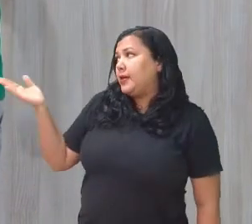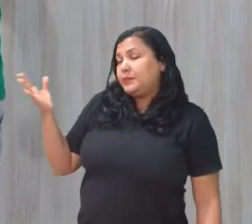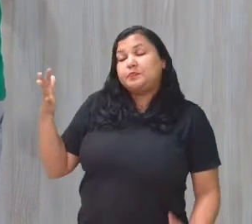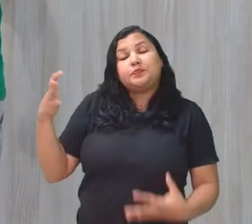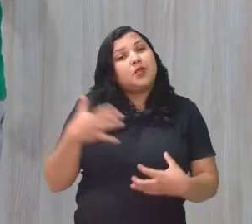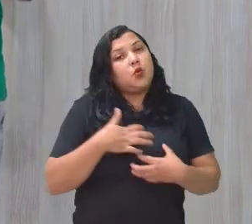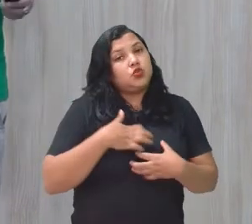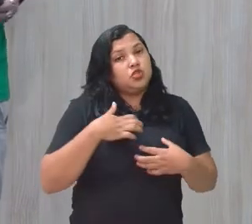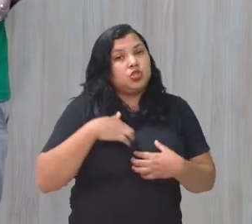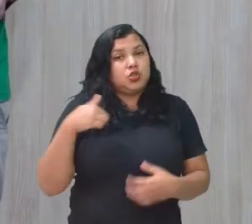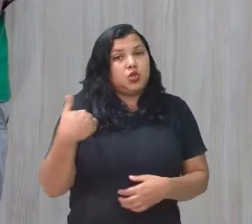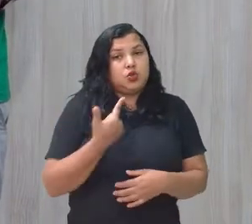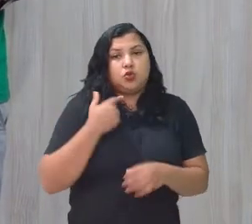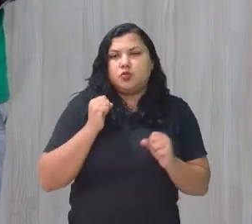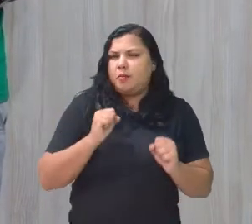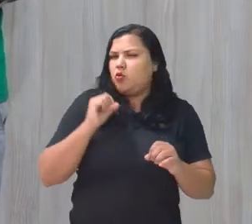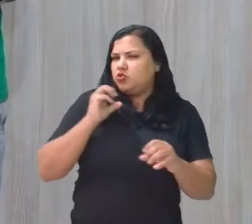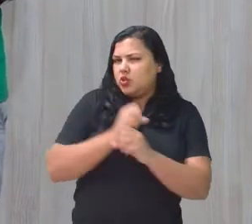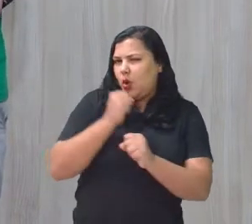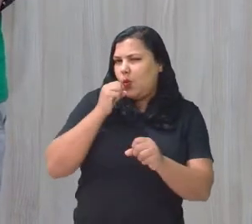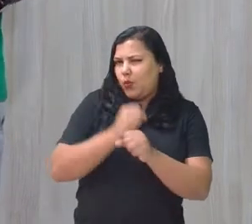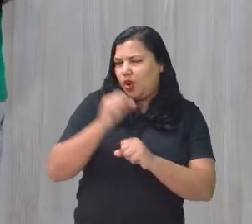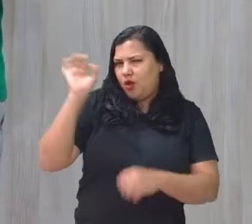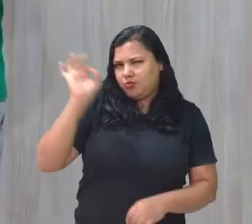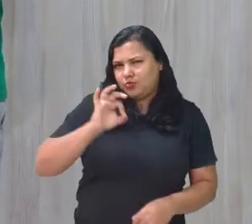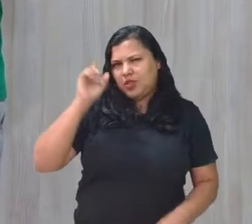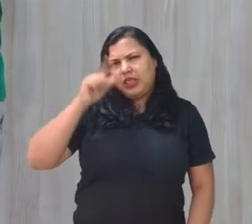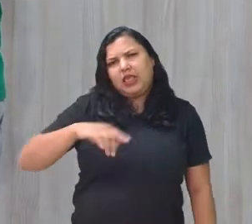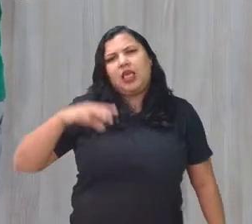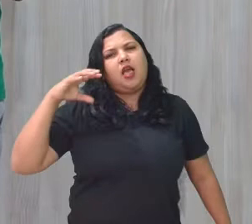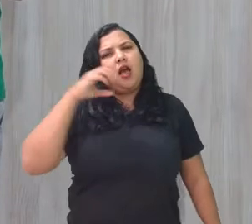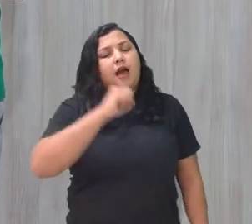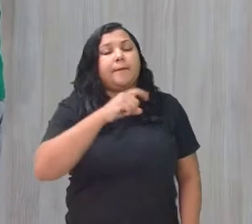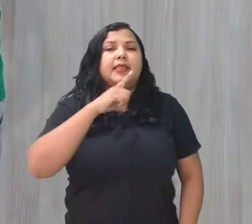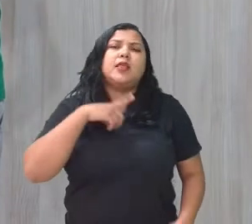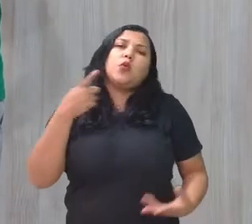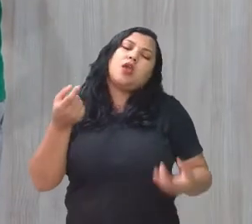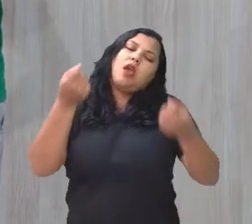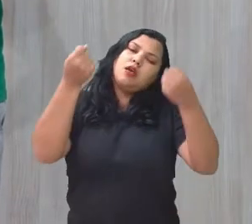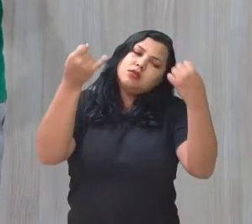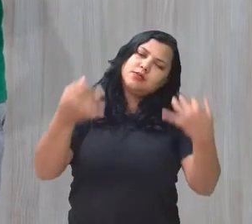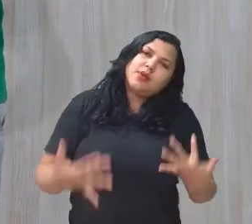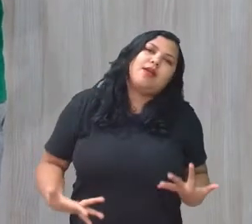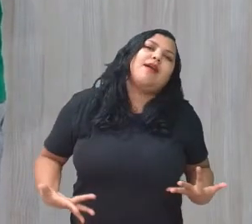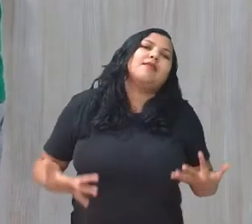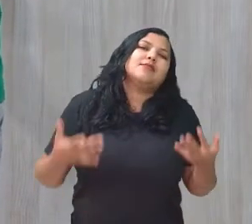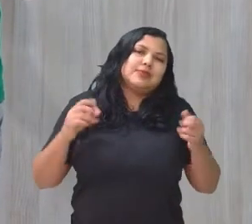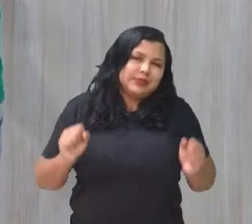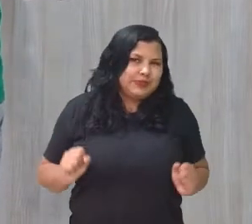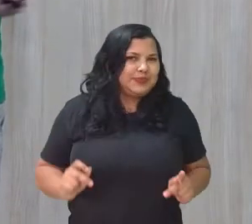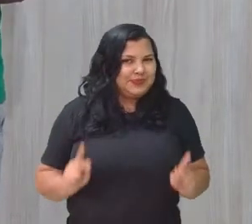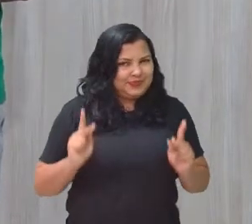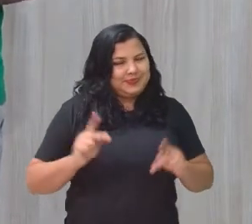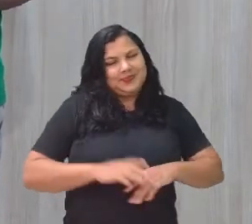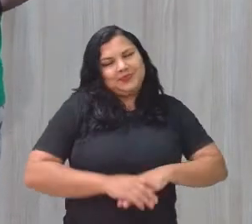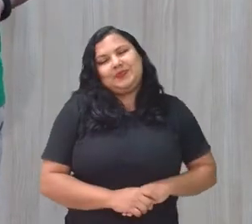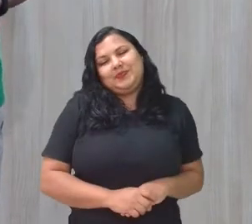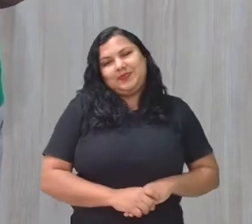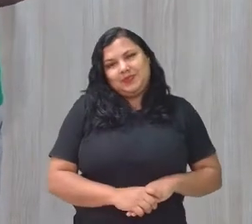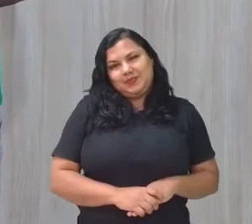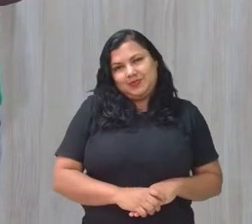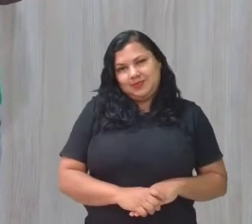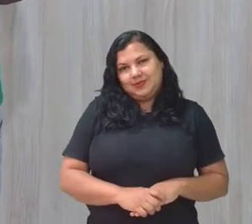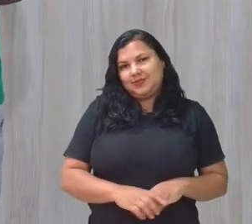gente pode calcular a porcentagem e sai muito mais rápido. E ainda tem a justificativa, né? Não é aquela coisa de que funciona, mas eu não sei o